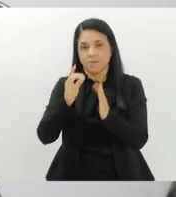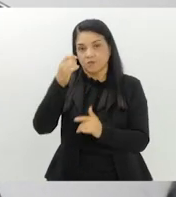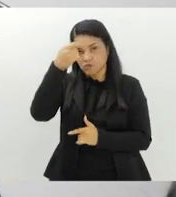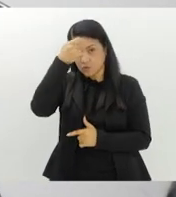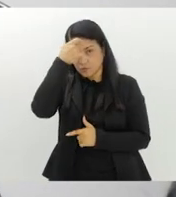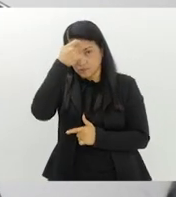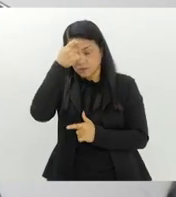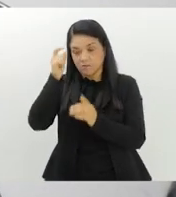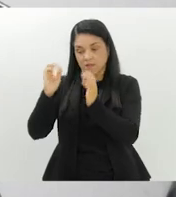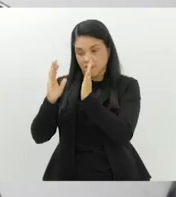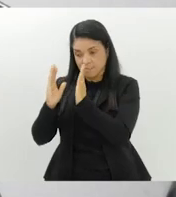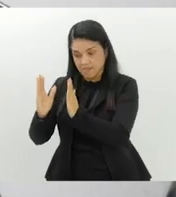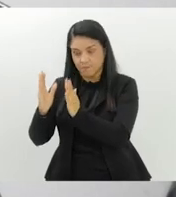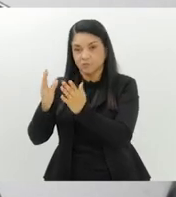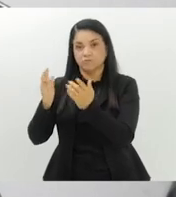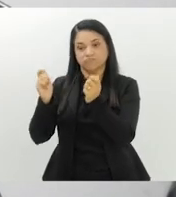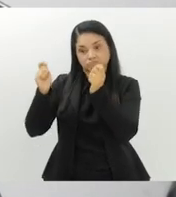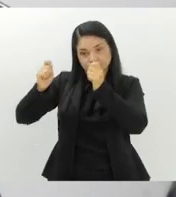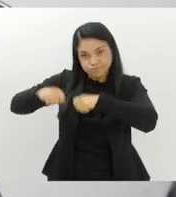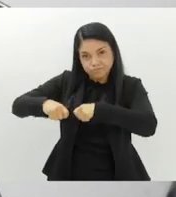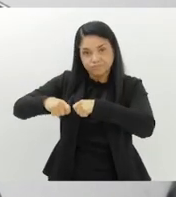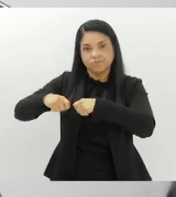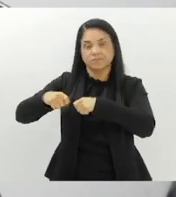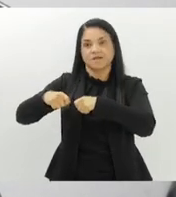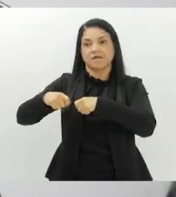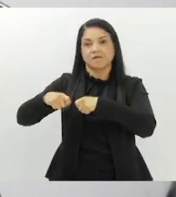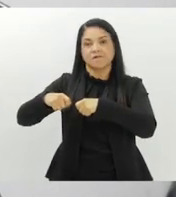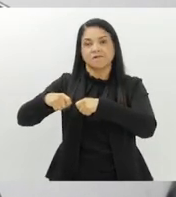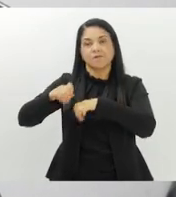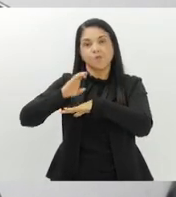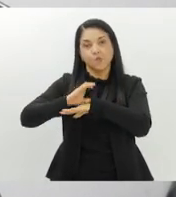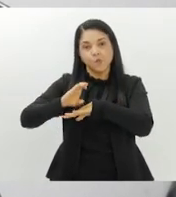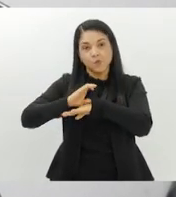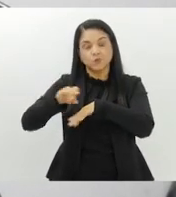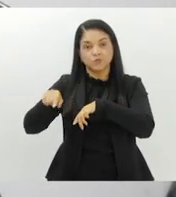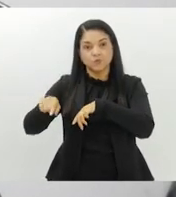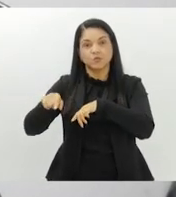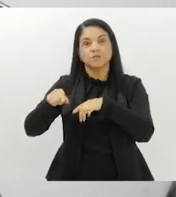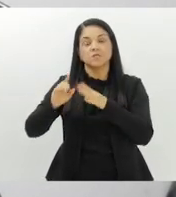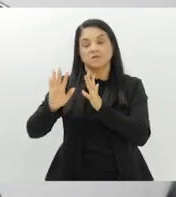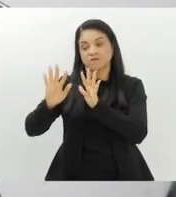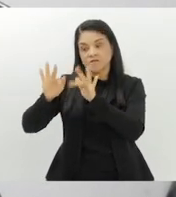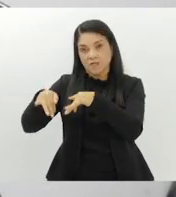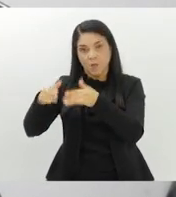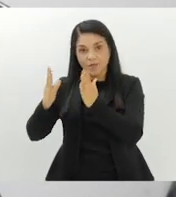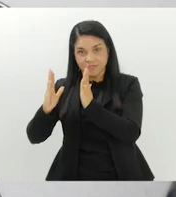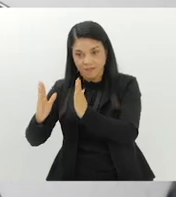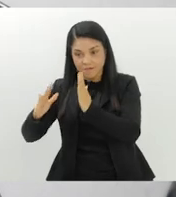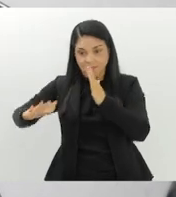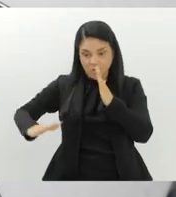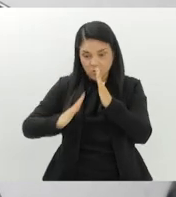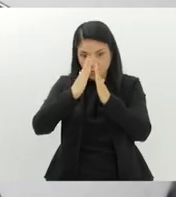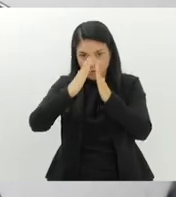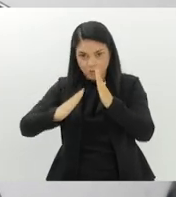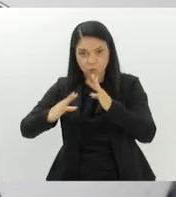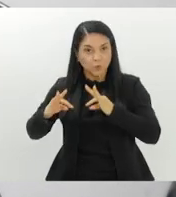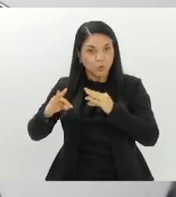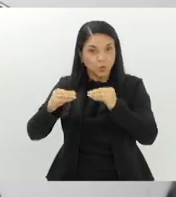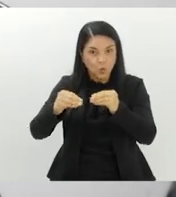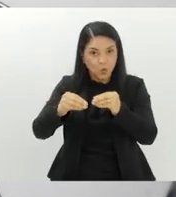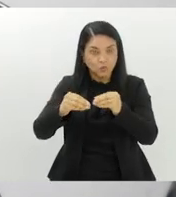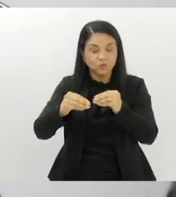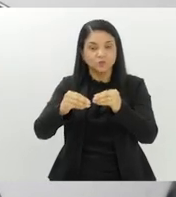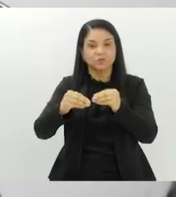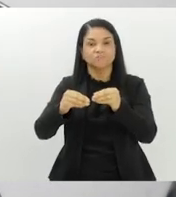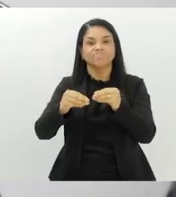conscientização, capacitação, culminando numa etapa final, que seria esses terreiros cumprindo todas as etapas,